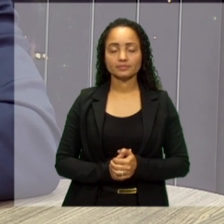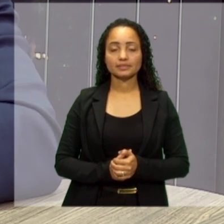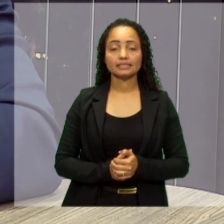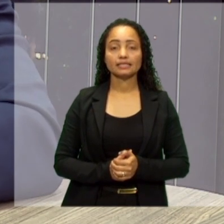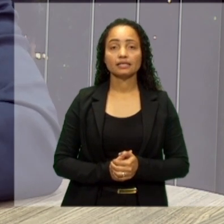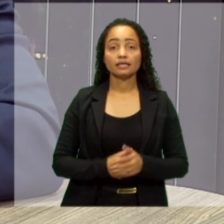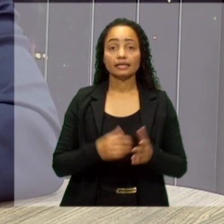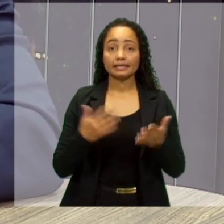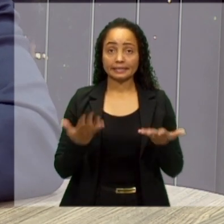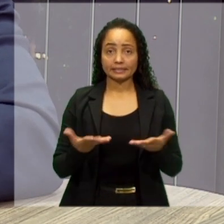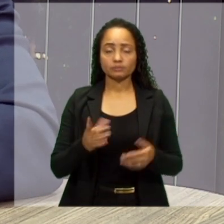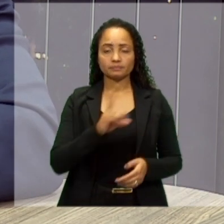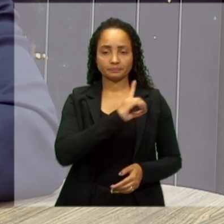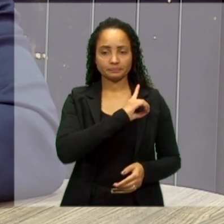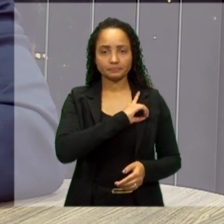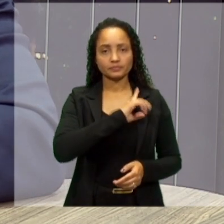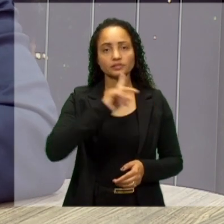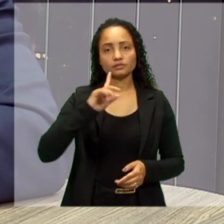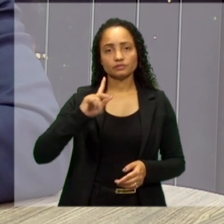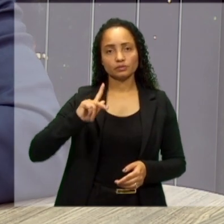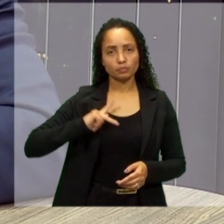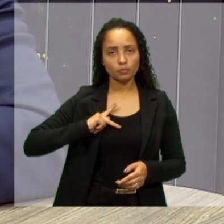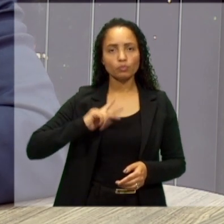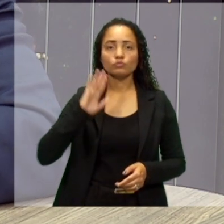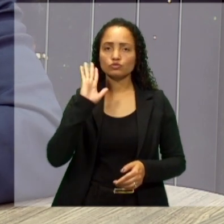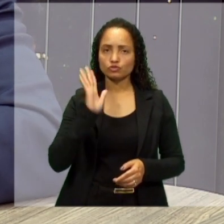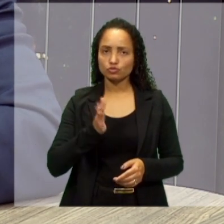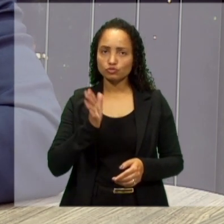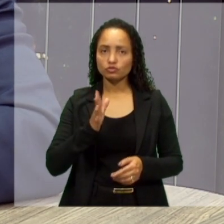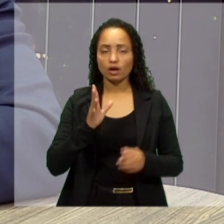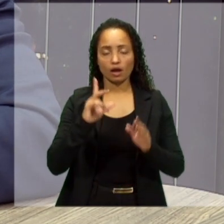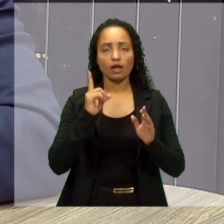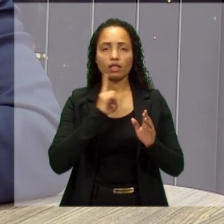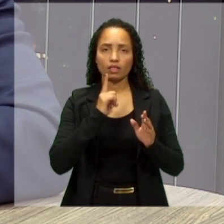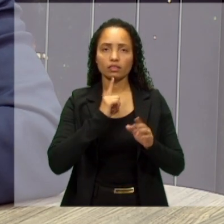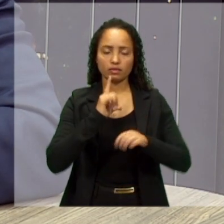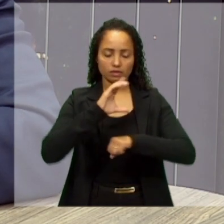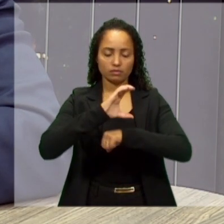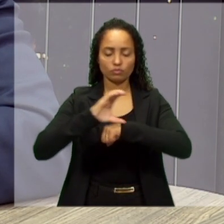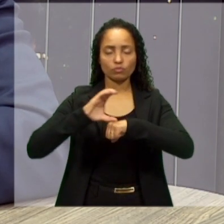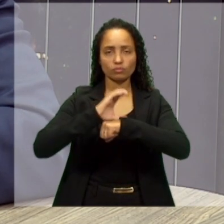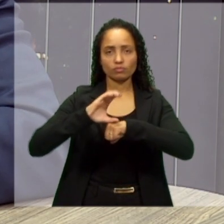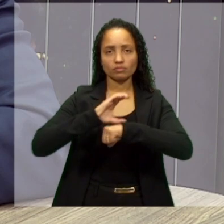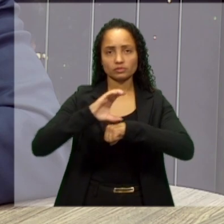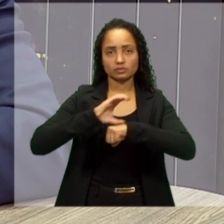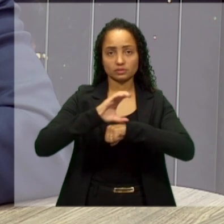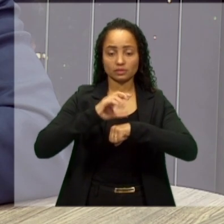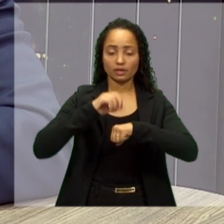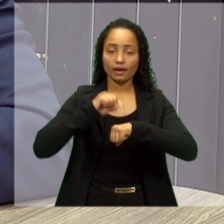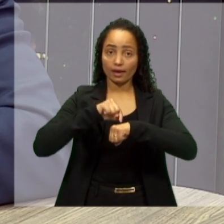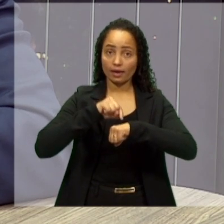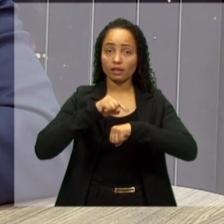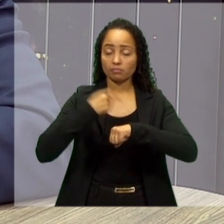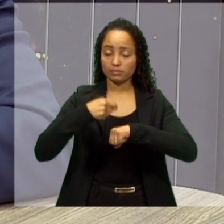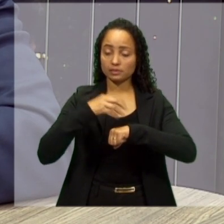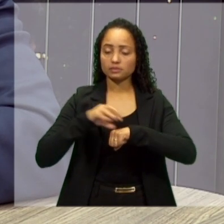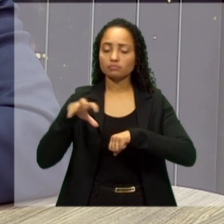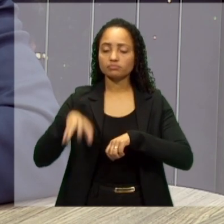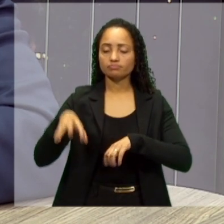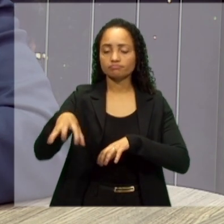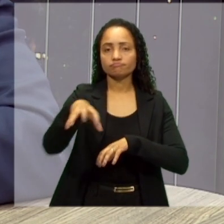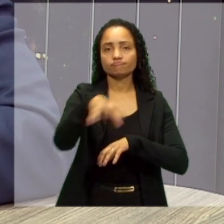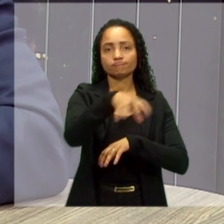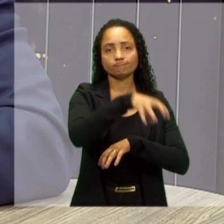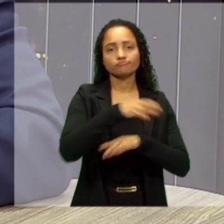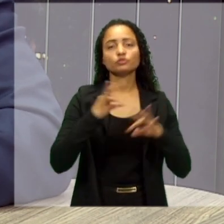A Defensoria Pública já tem previsão na Constituição que ela deveria ter sido implementada em todas as comarcas